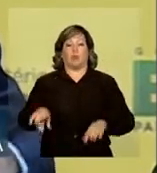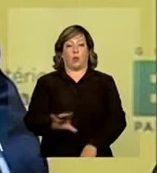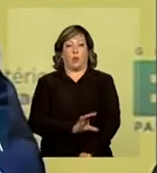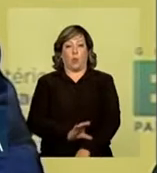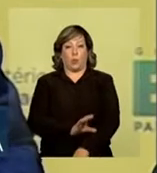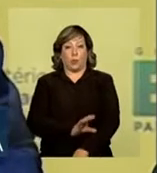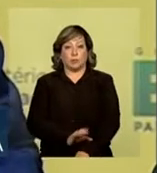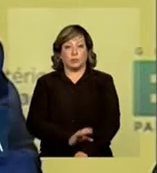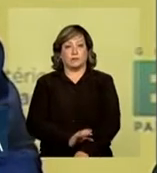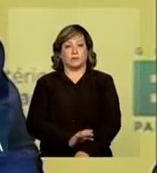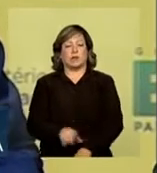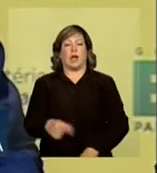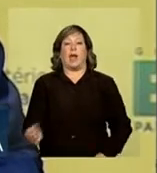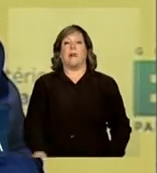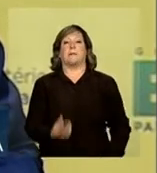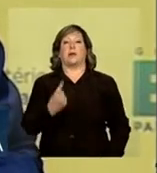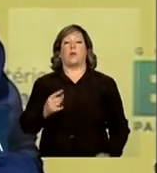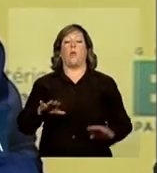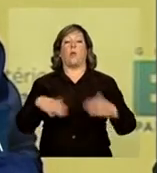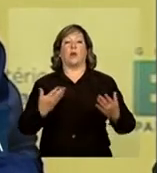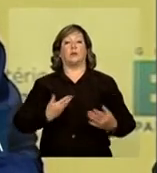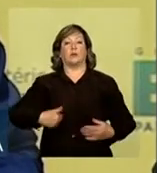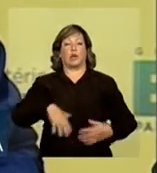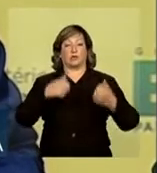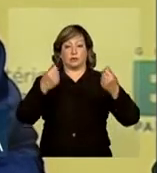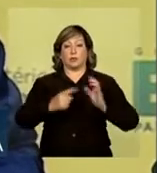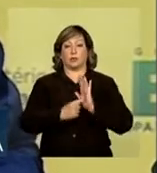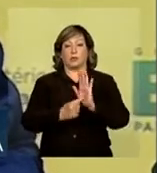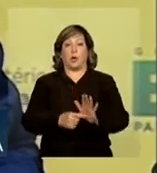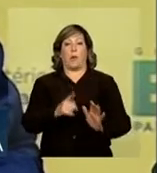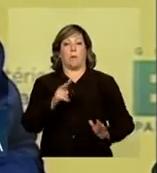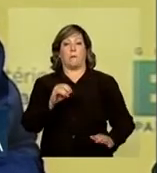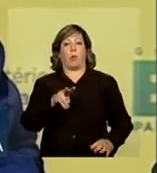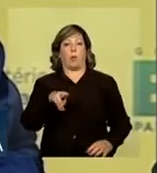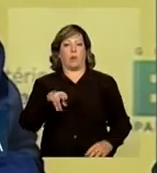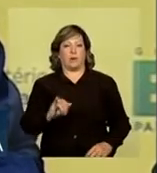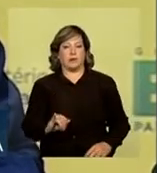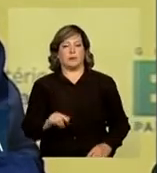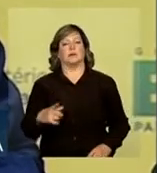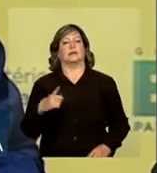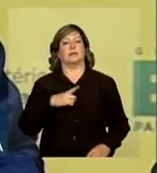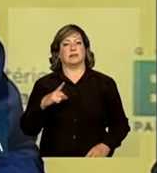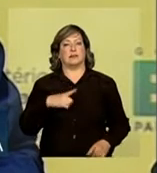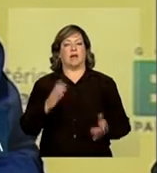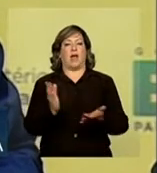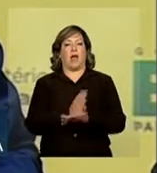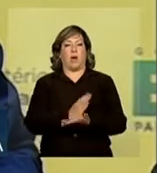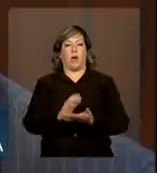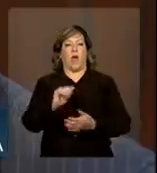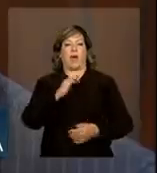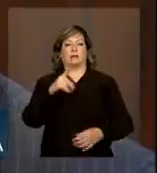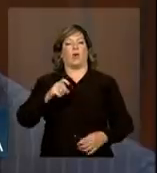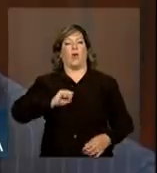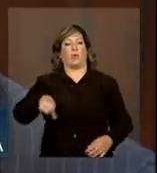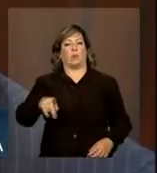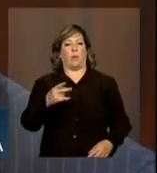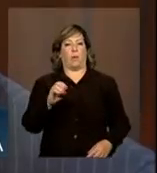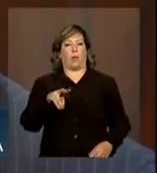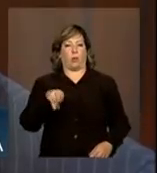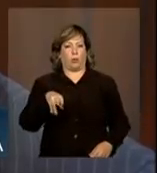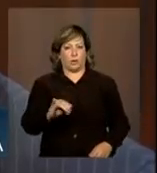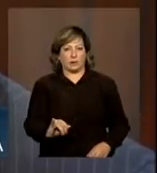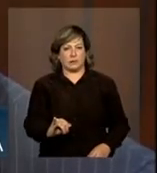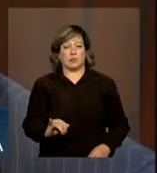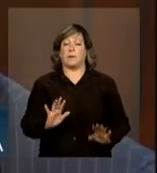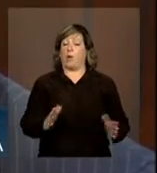curso apareceu quando nós procuramos o ProUni ou inclusive ações em consonalidade contra o ah e hoje o